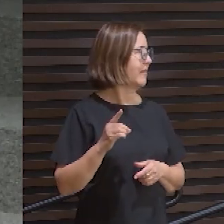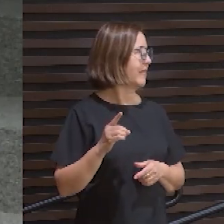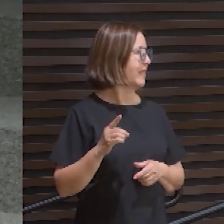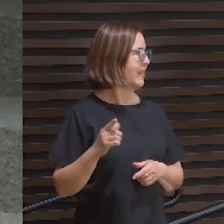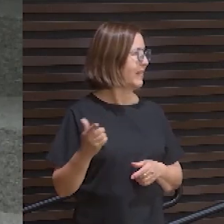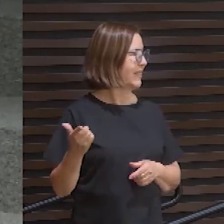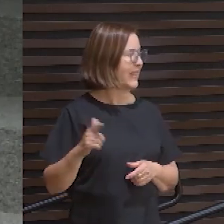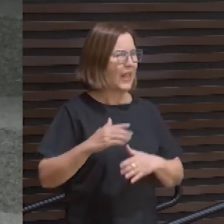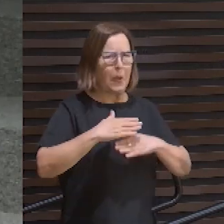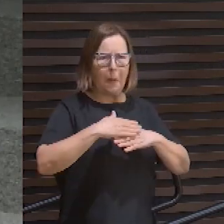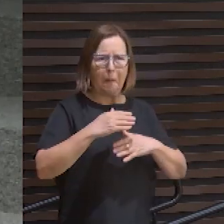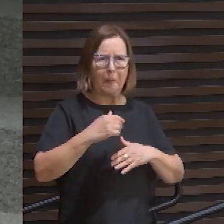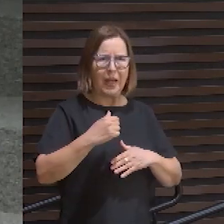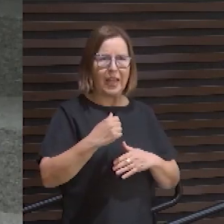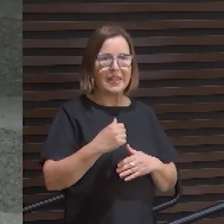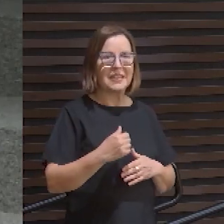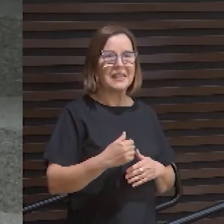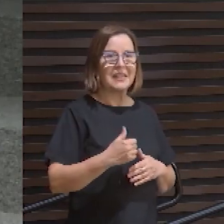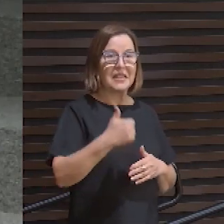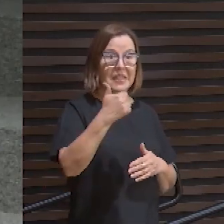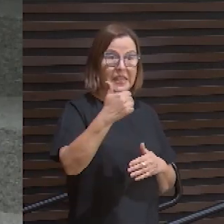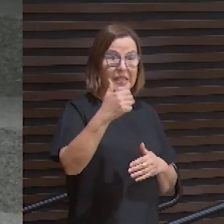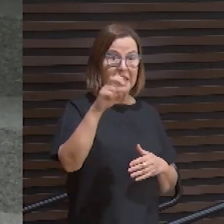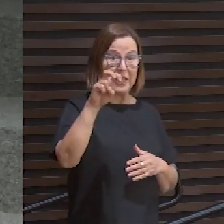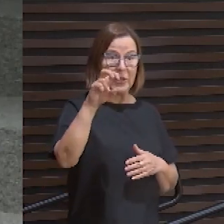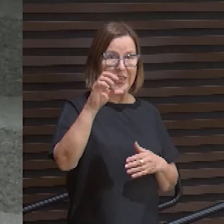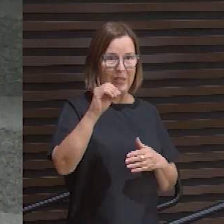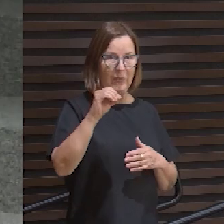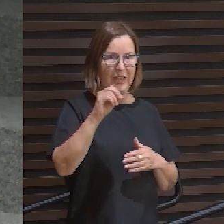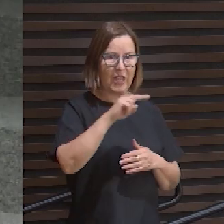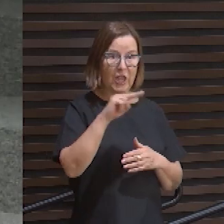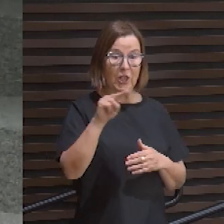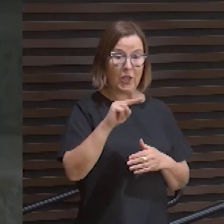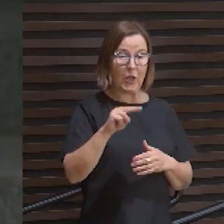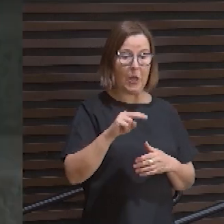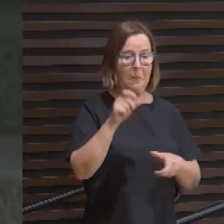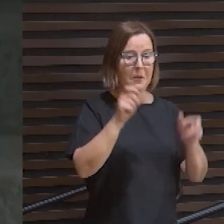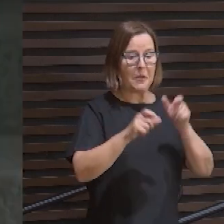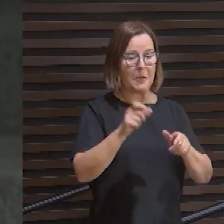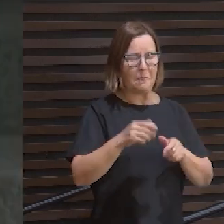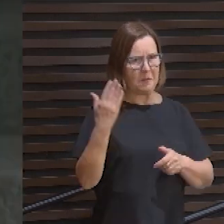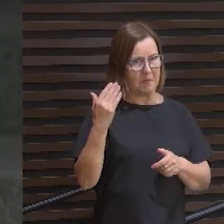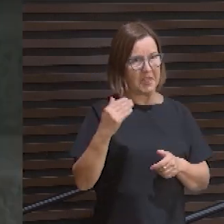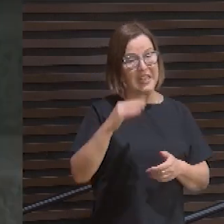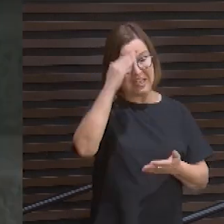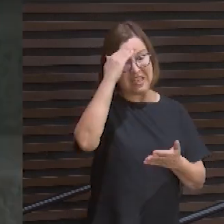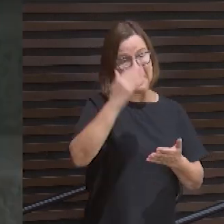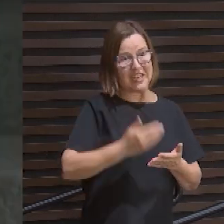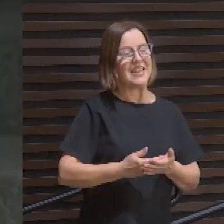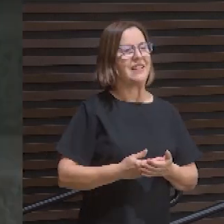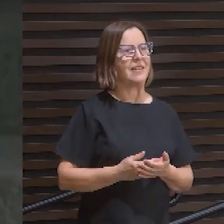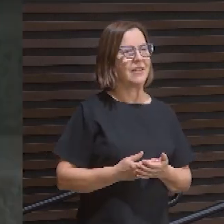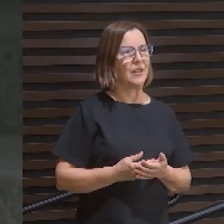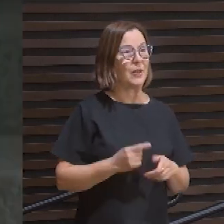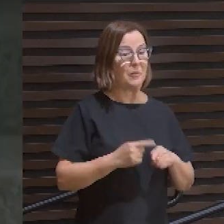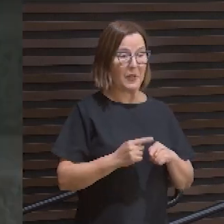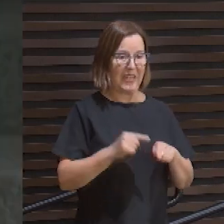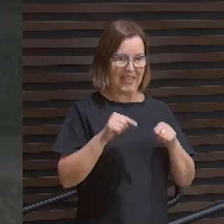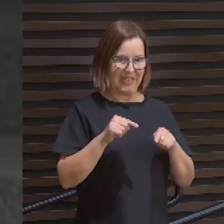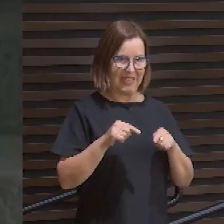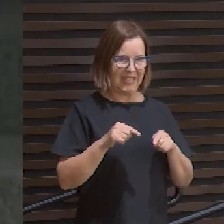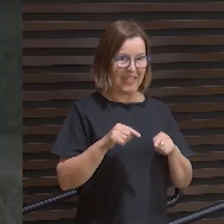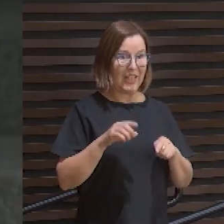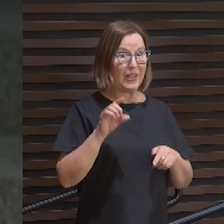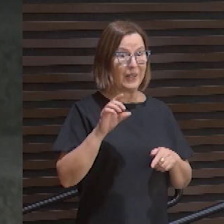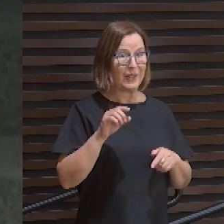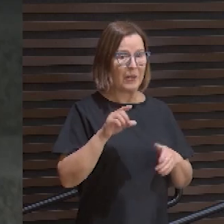nomes, porque tem aqui. Eu só fiz uma pesquisa de 3 dias, mas eu vou